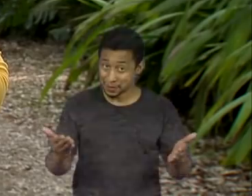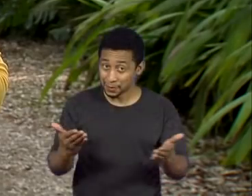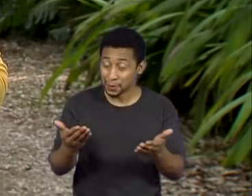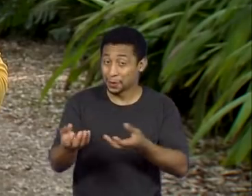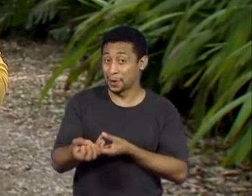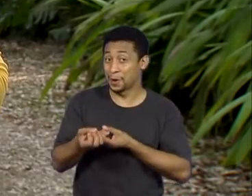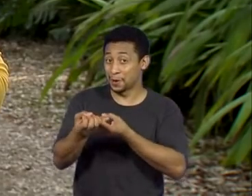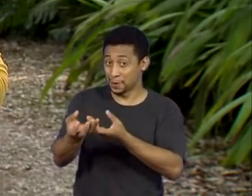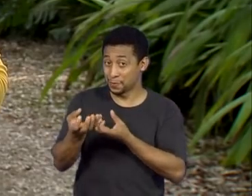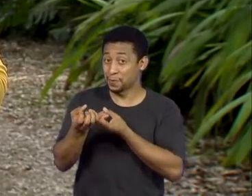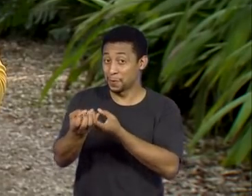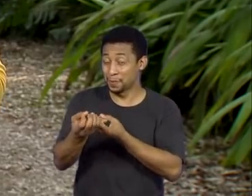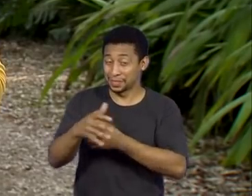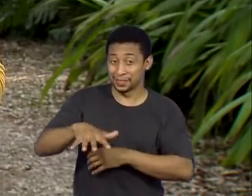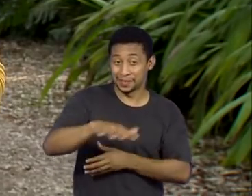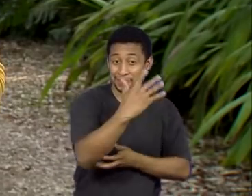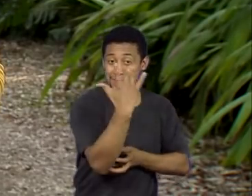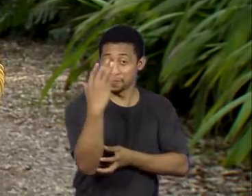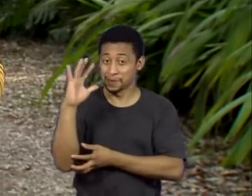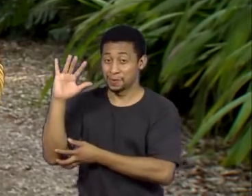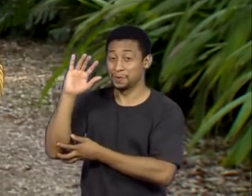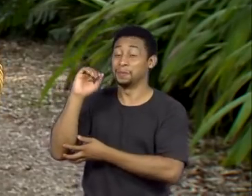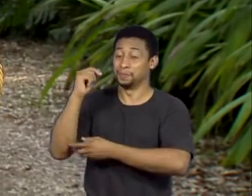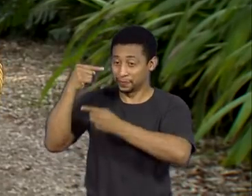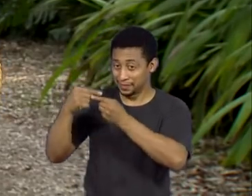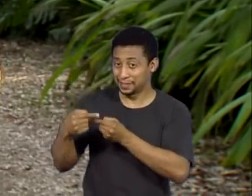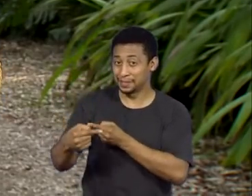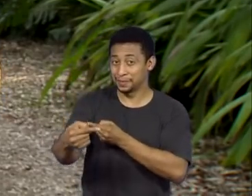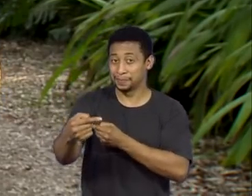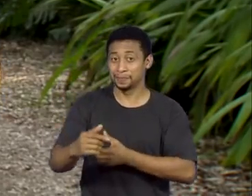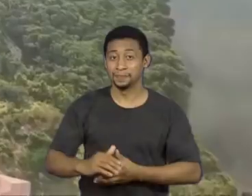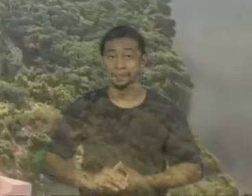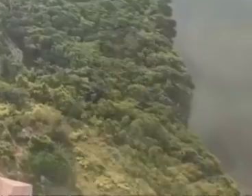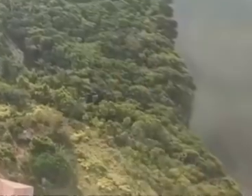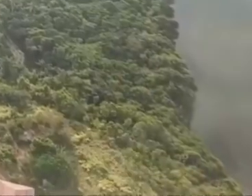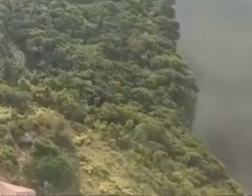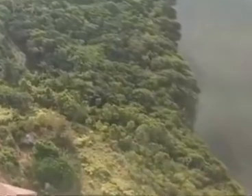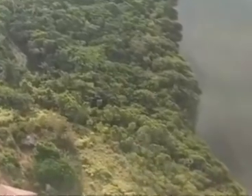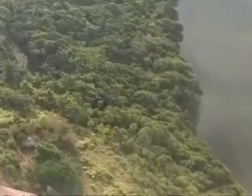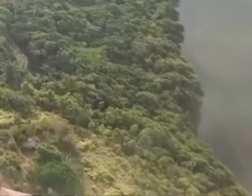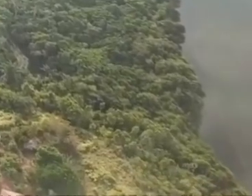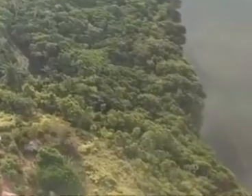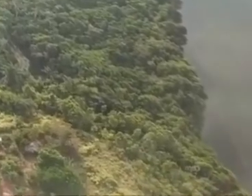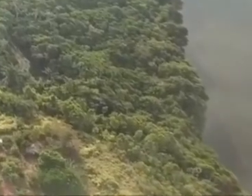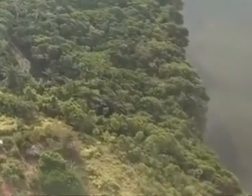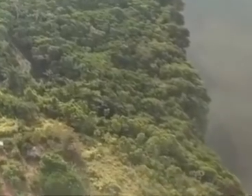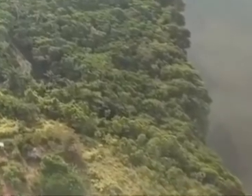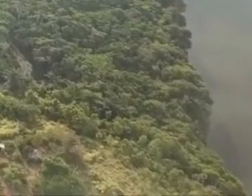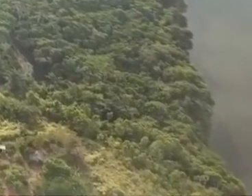Agora as notícias socioambientais que tiveram destaque nesta semana.